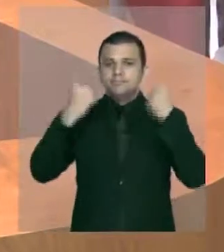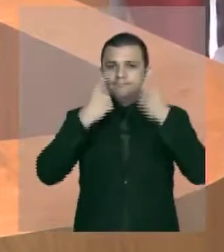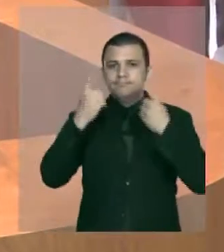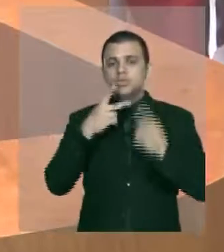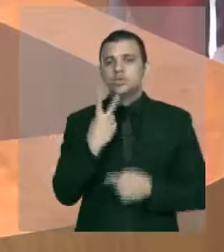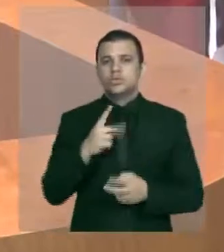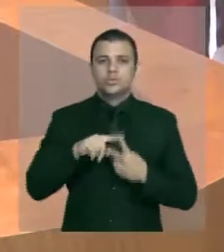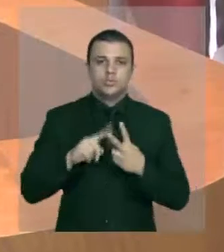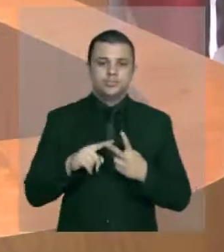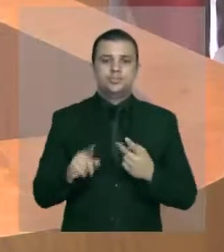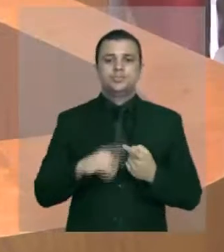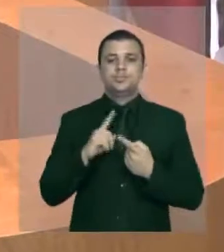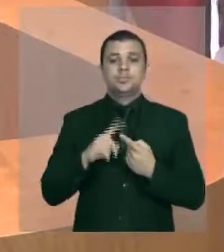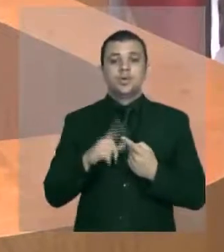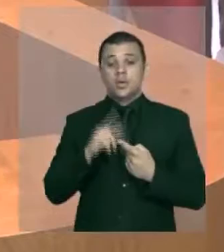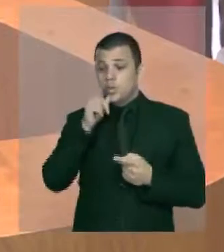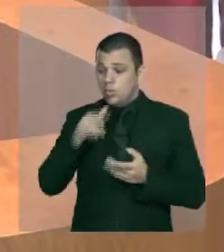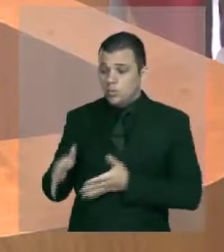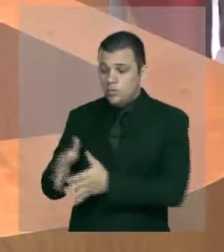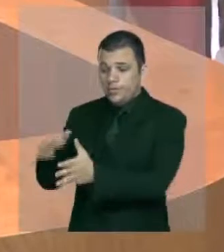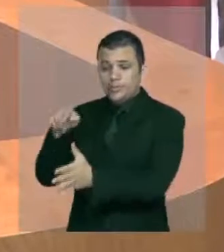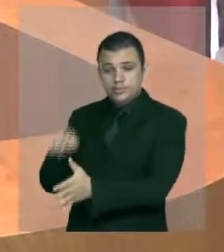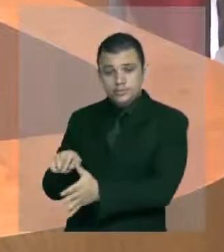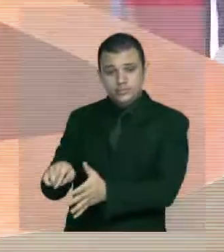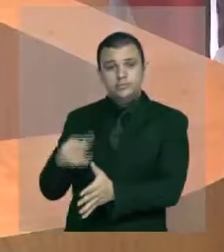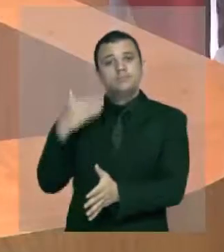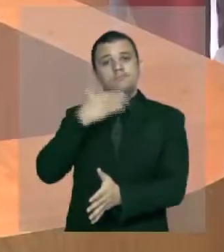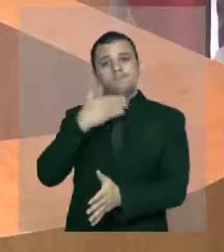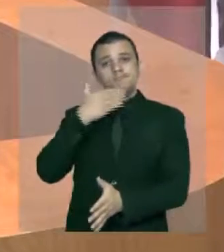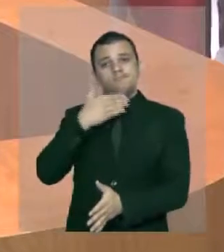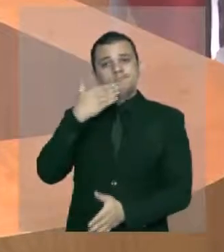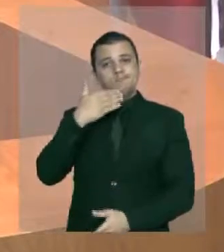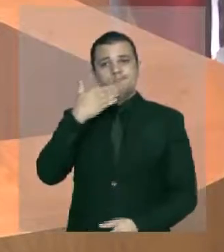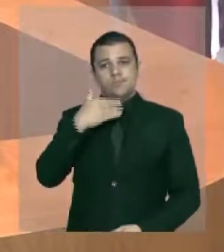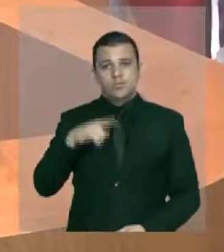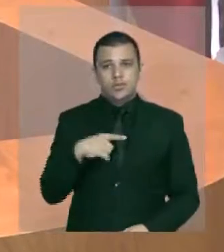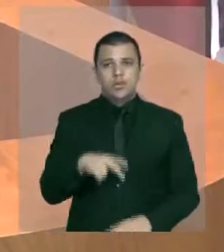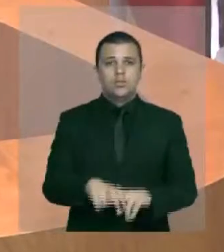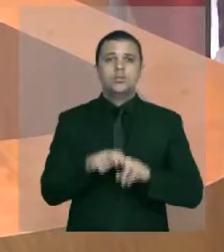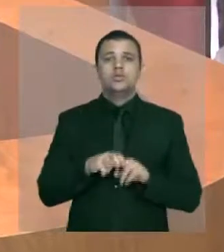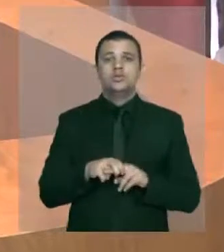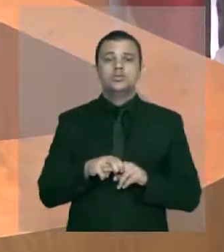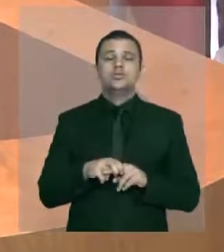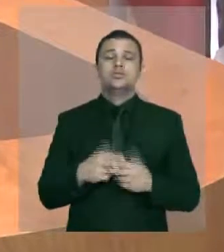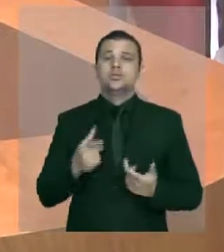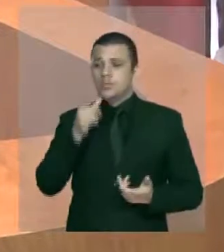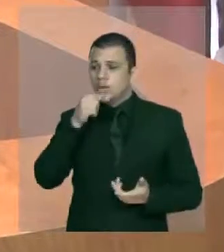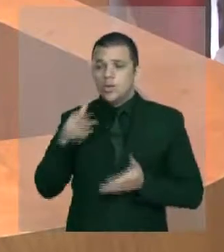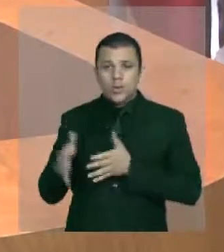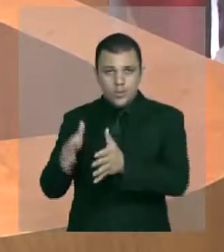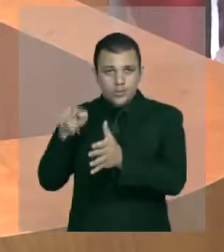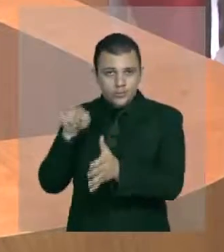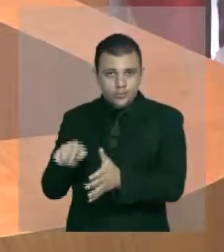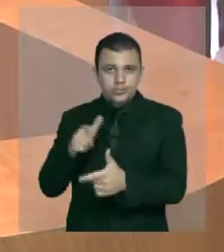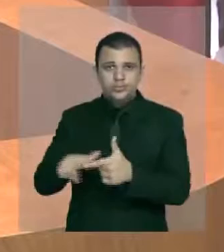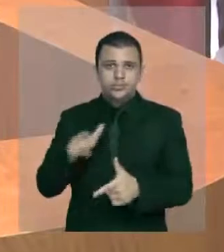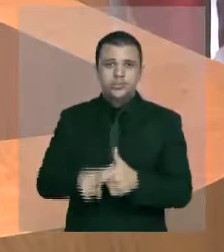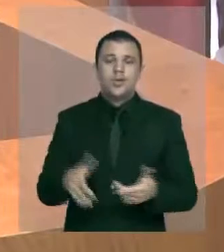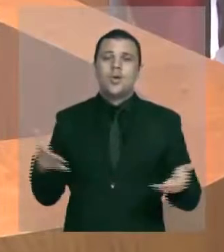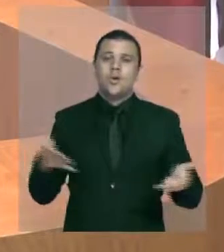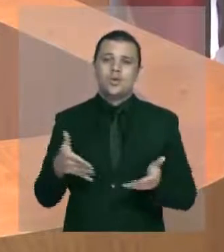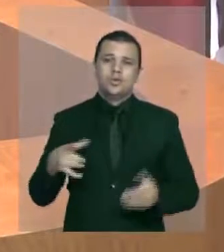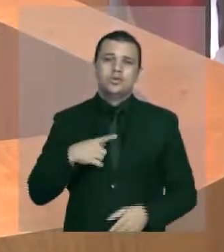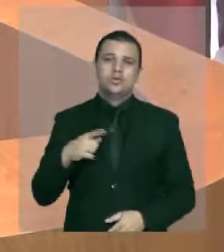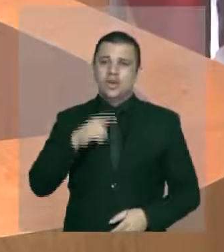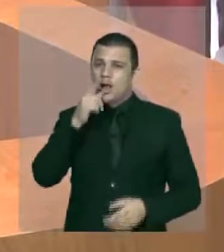rio. A captação está sendo feita precária também por conta do rio. Hoje nós temos um assoreamento